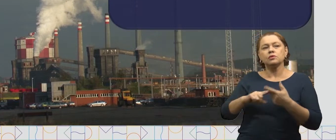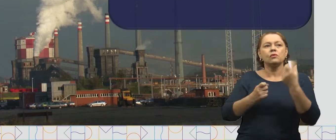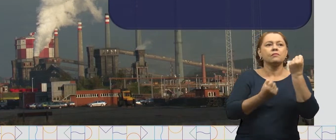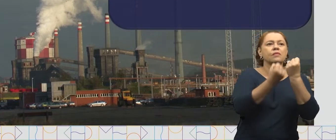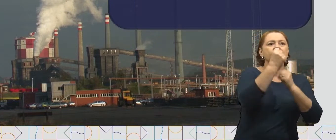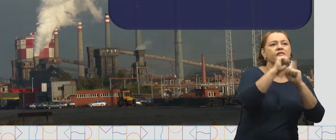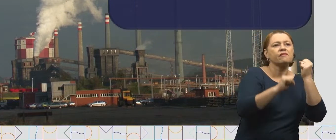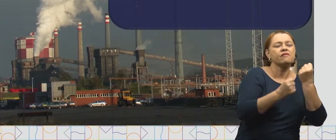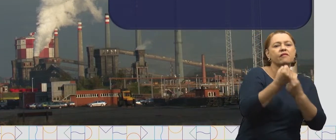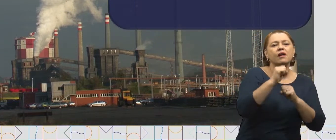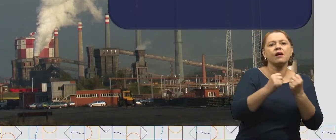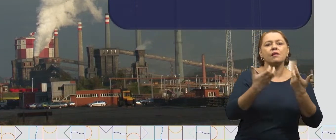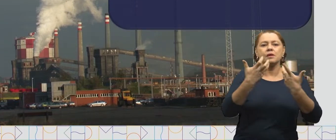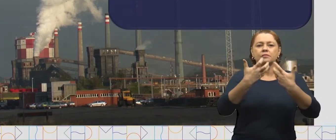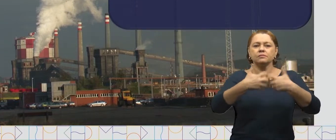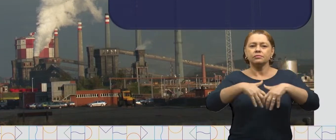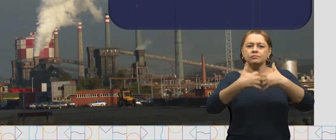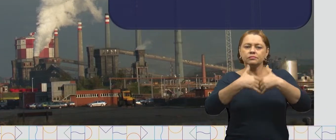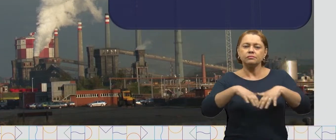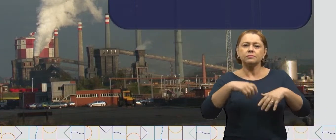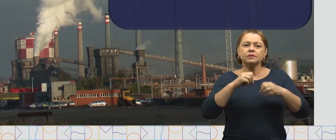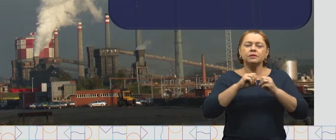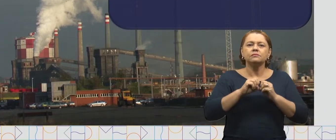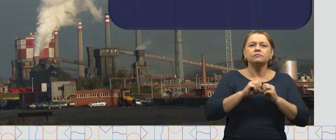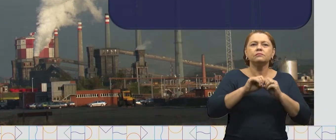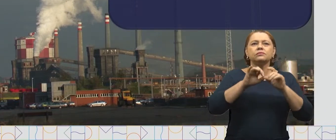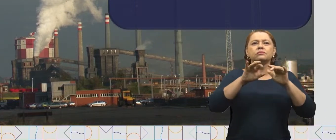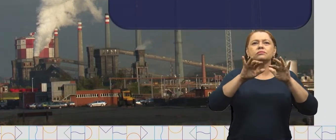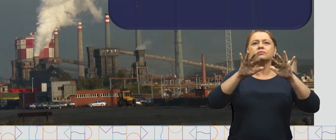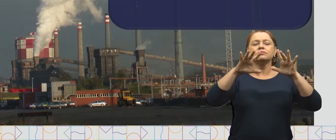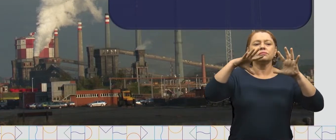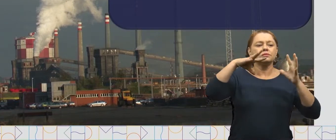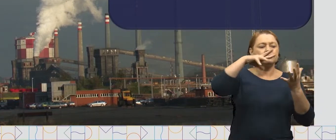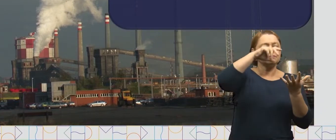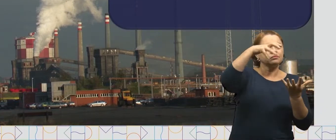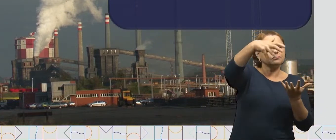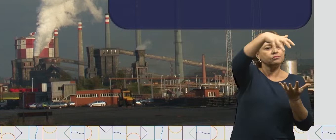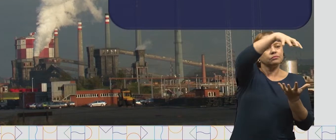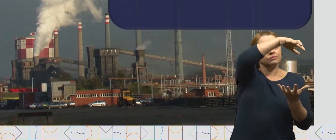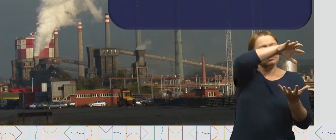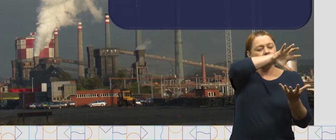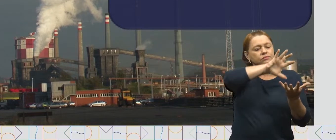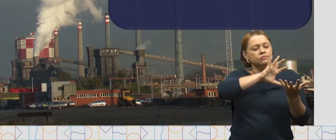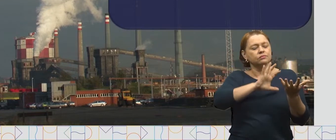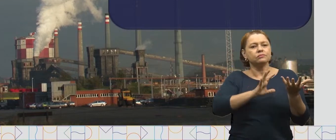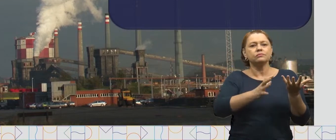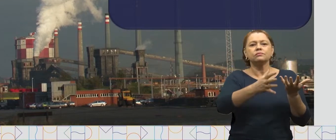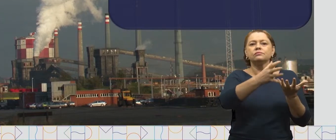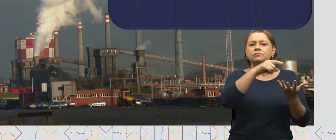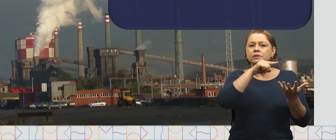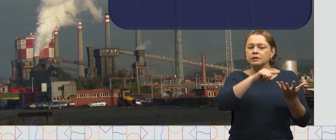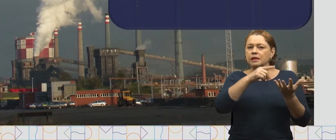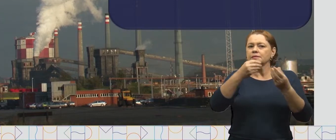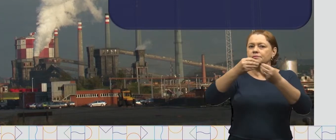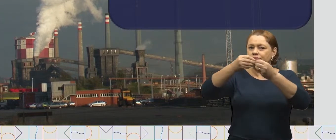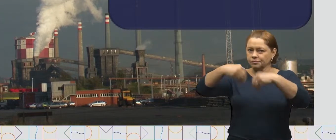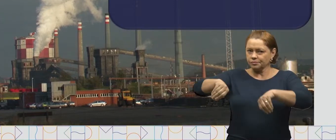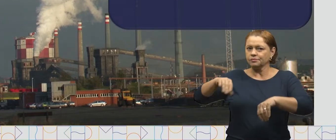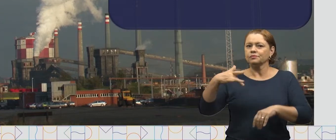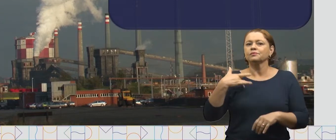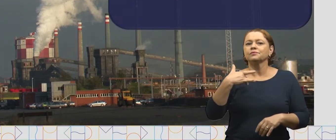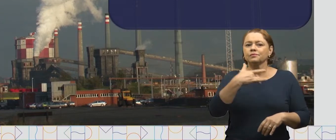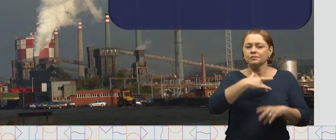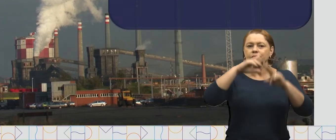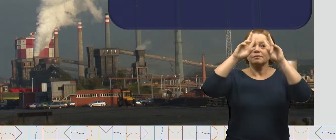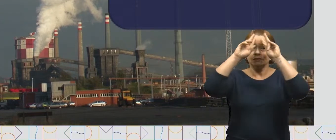fábrica ou alguma máquina lança substâncias em excesso, atua de forma nociva à saúde humana e